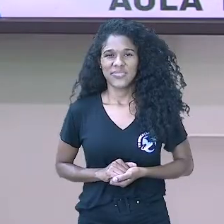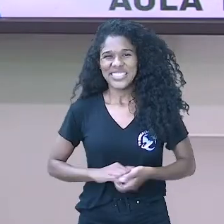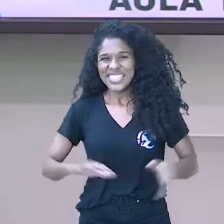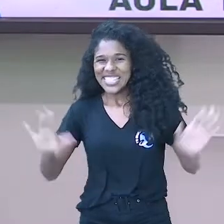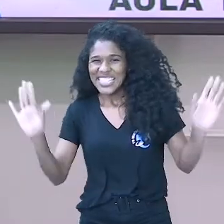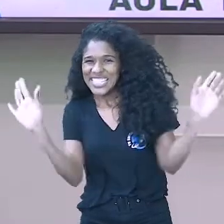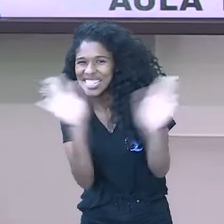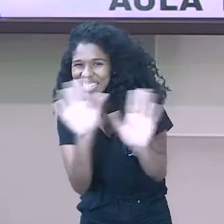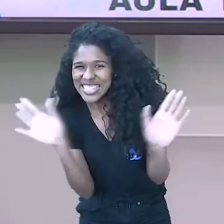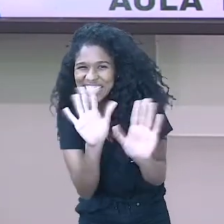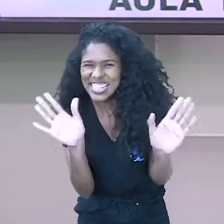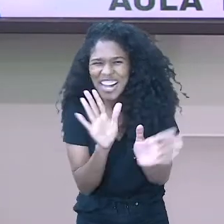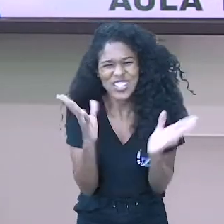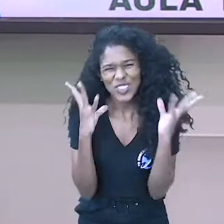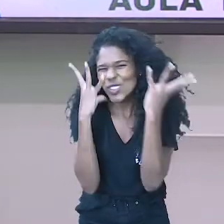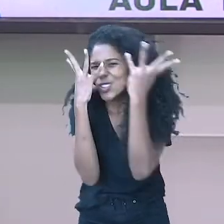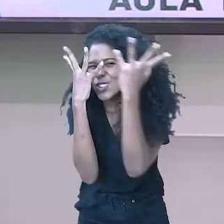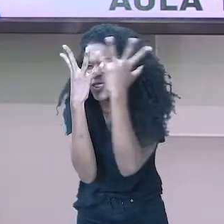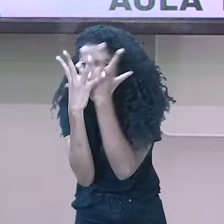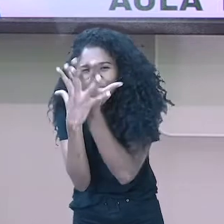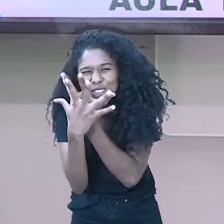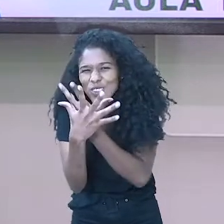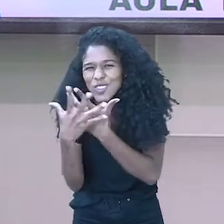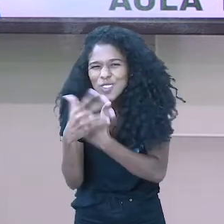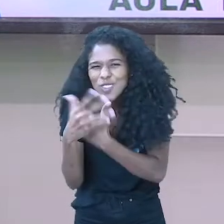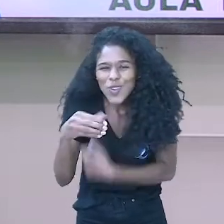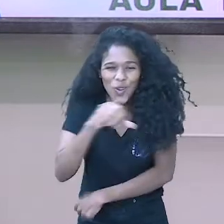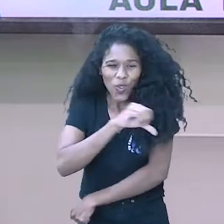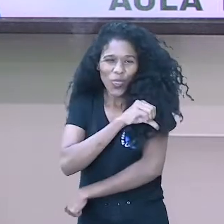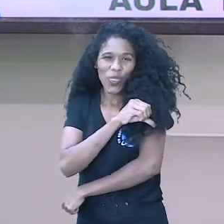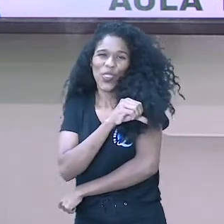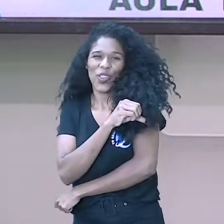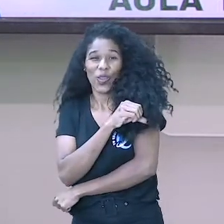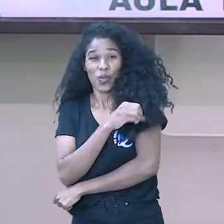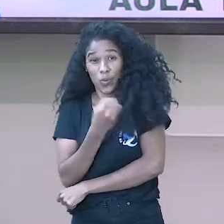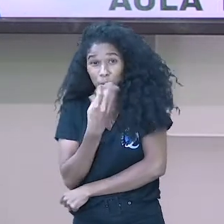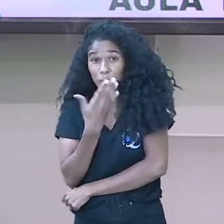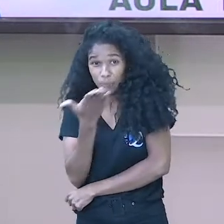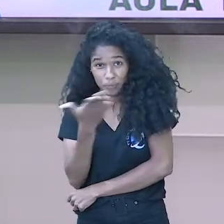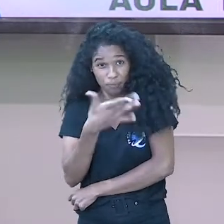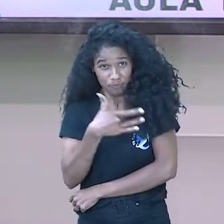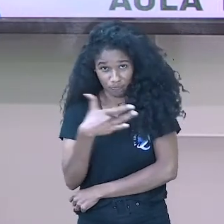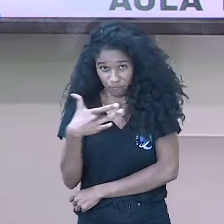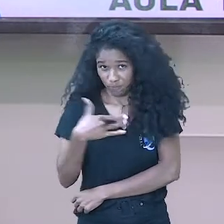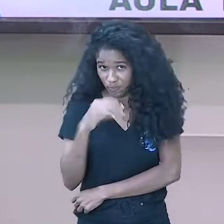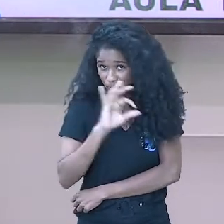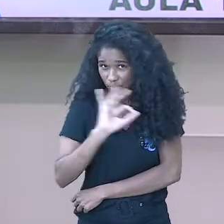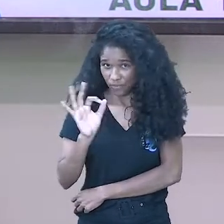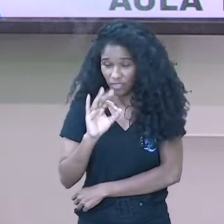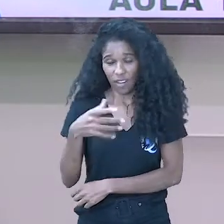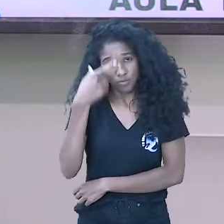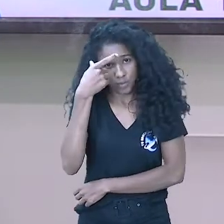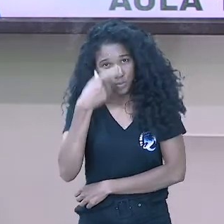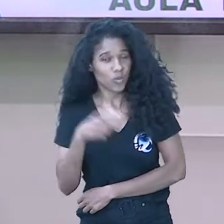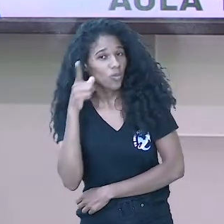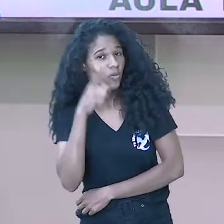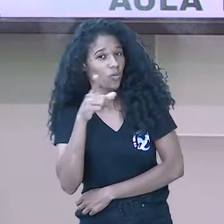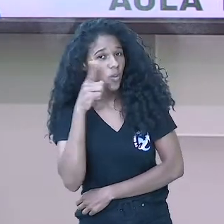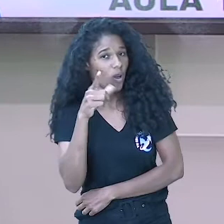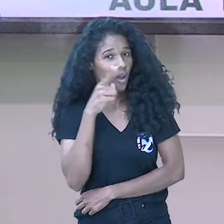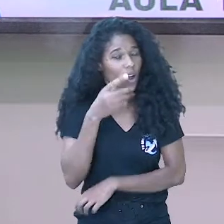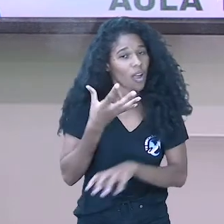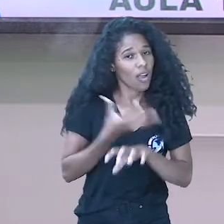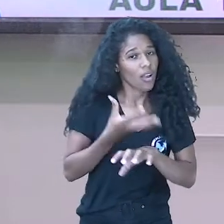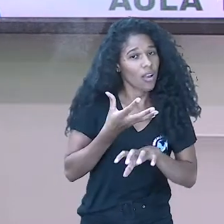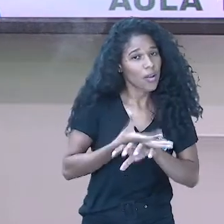Fala, galera linda do nono ano, tudo bem com vocês? Por aqui a professora Letícia de Língua Portuguesa. Gente, a